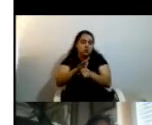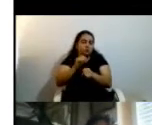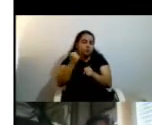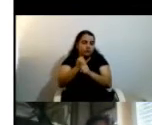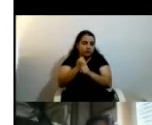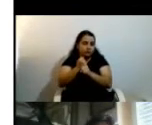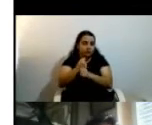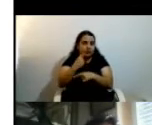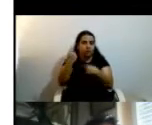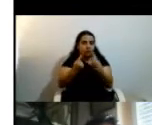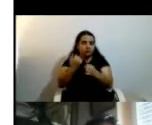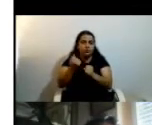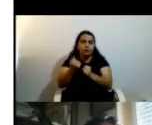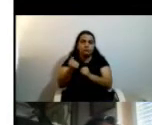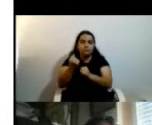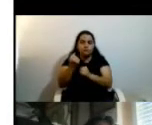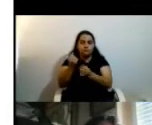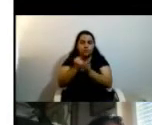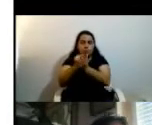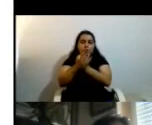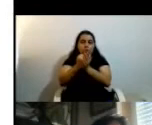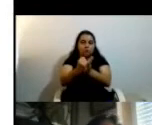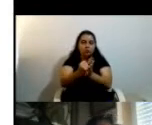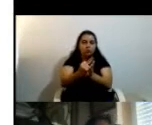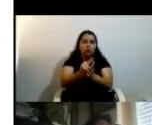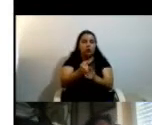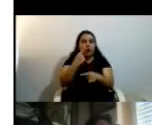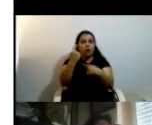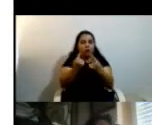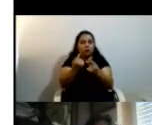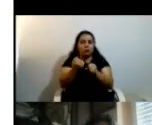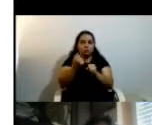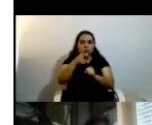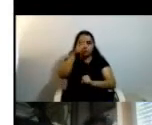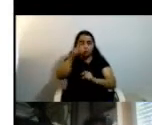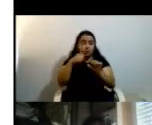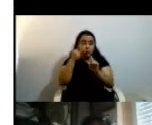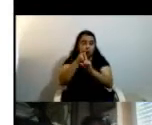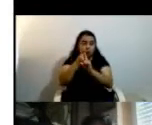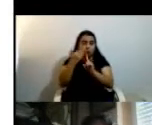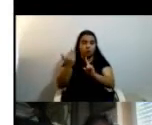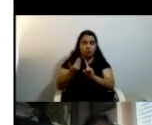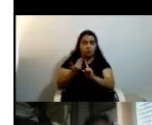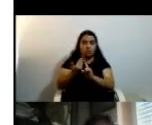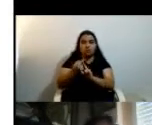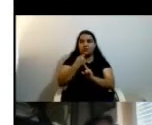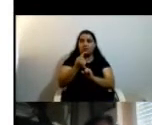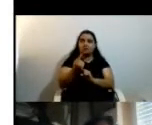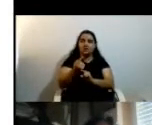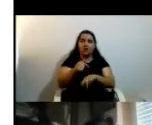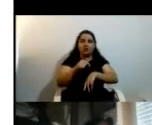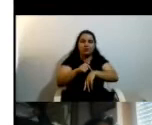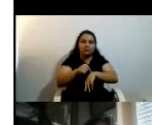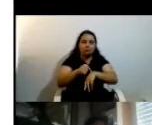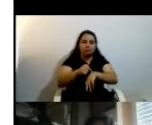que muitas vezes são apelidadas por estes ativistas e por estas ONGs como sendo temporárias e ou paliativas, ou seja,